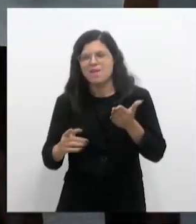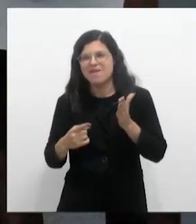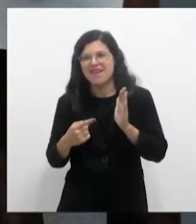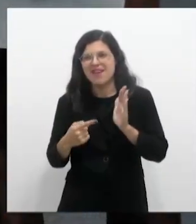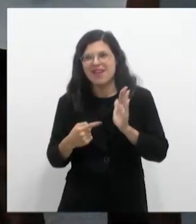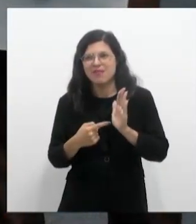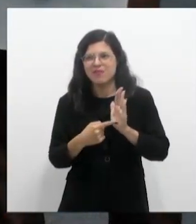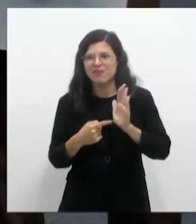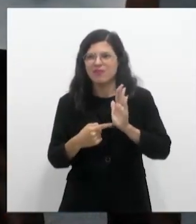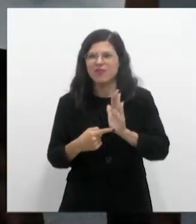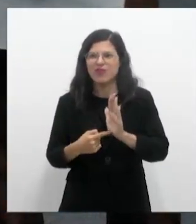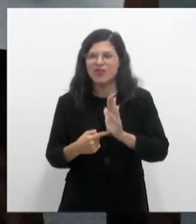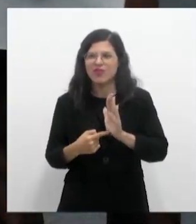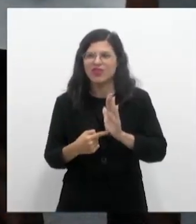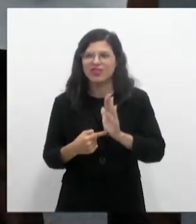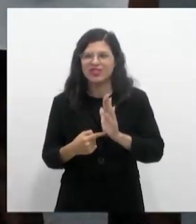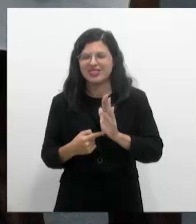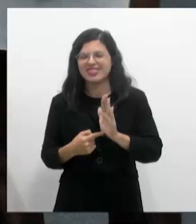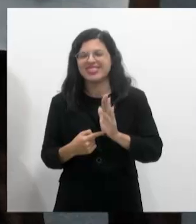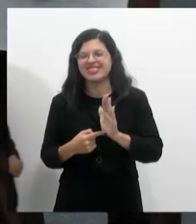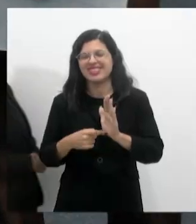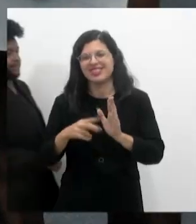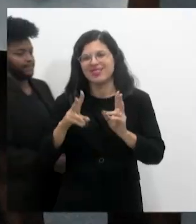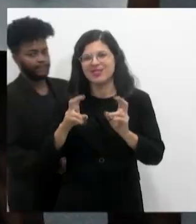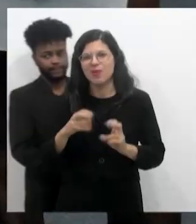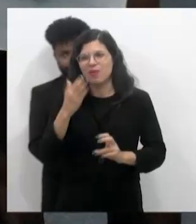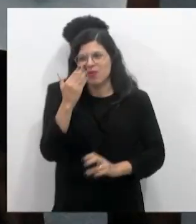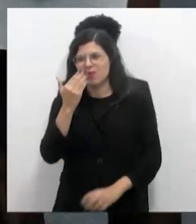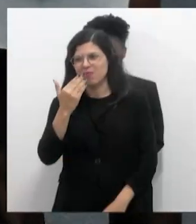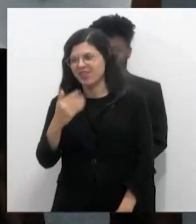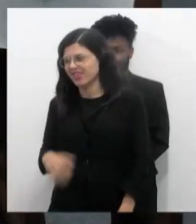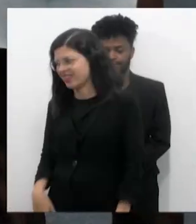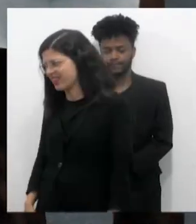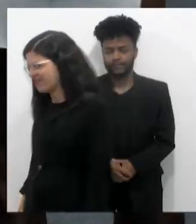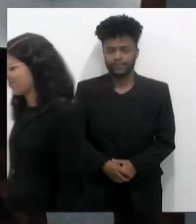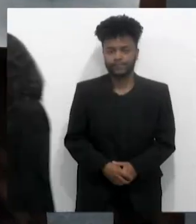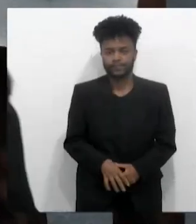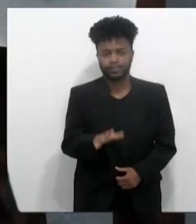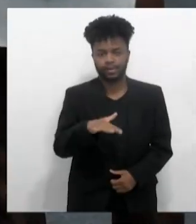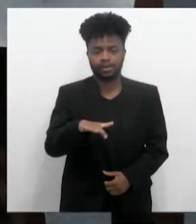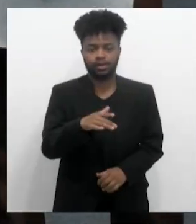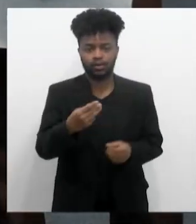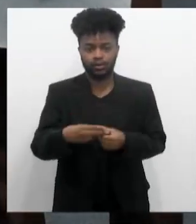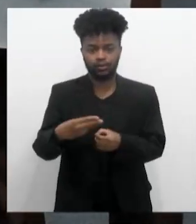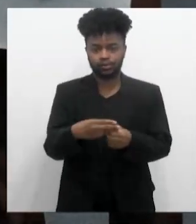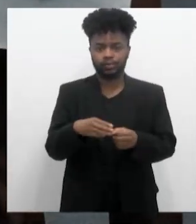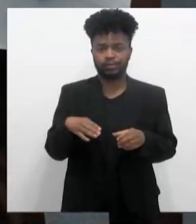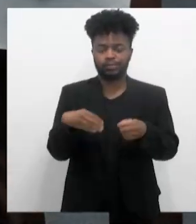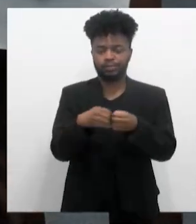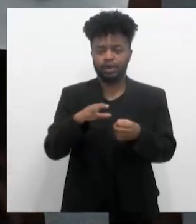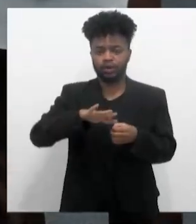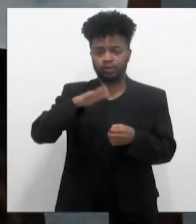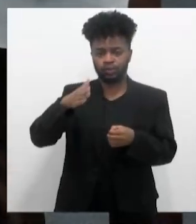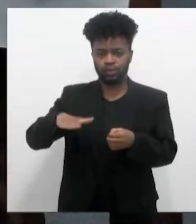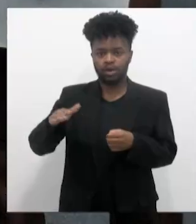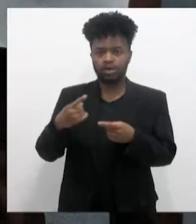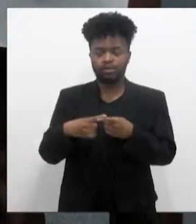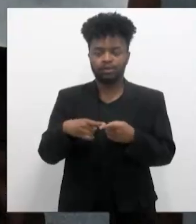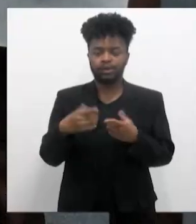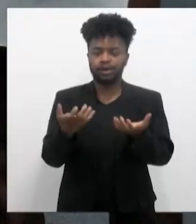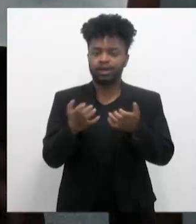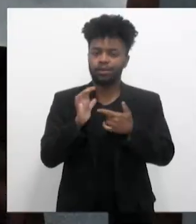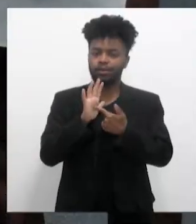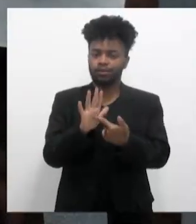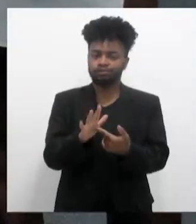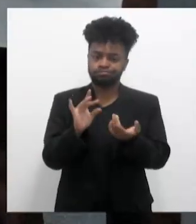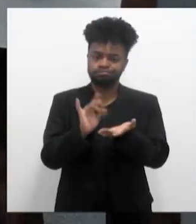dos petiscos gastronômicos do município dele, no meio da região serrana, para demonstrar